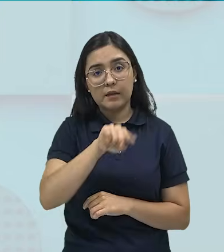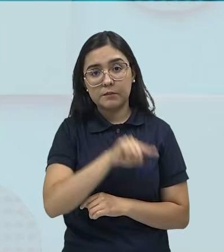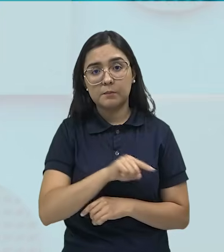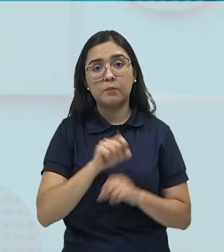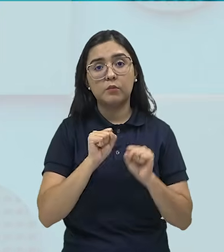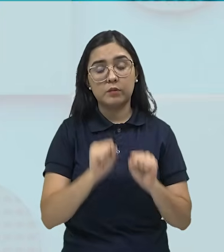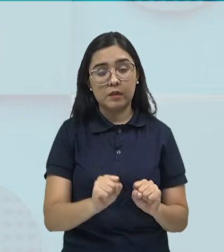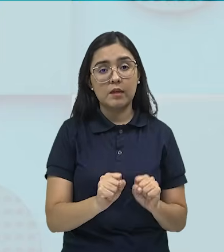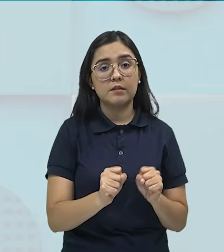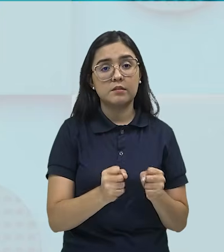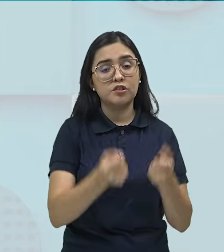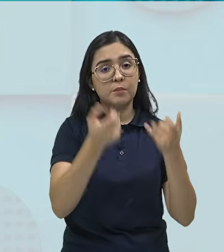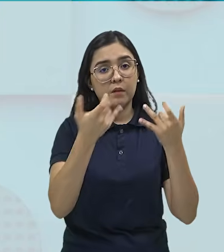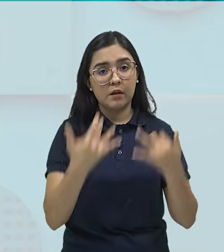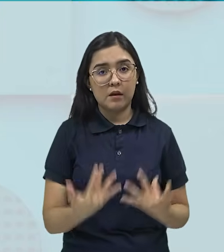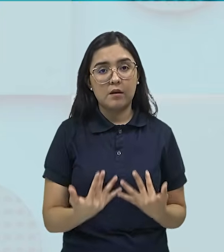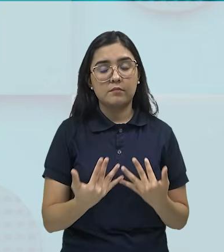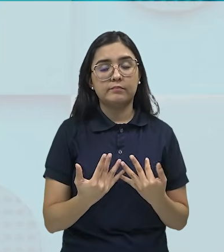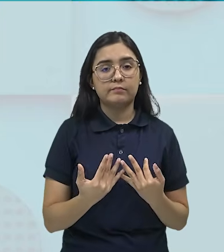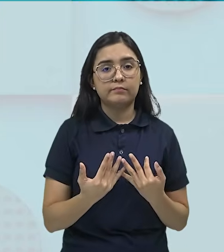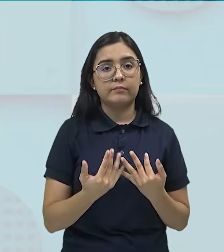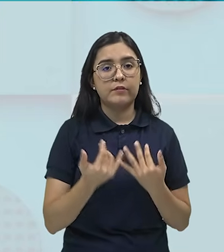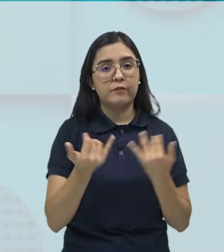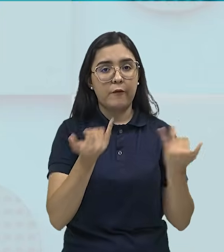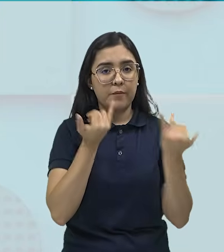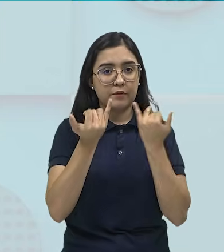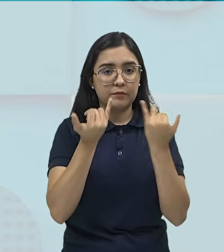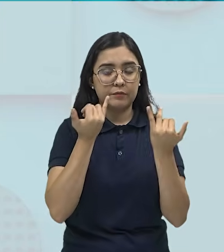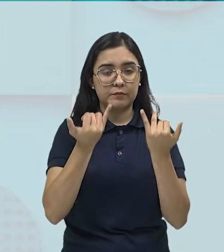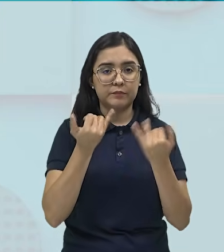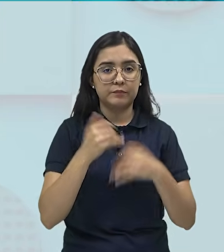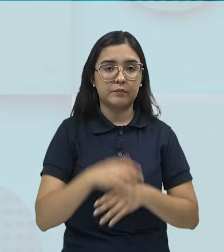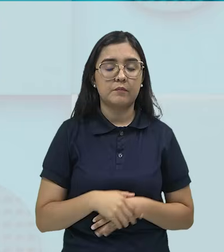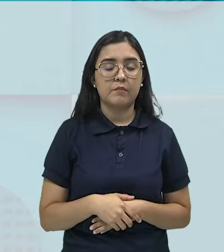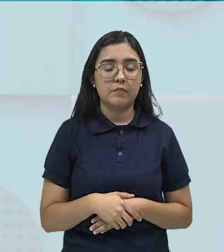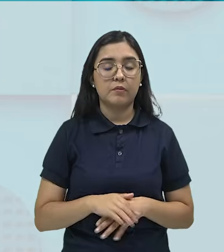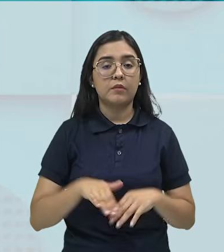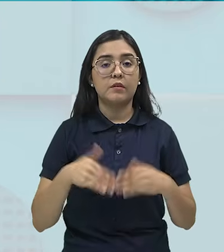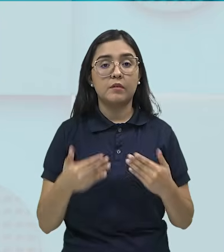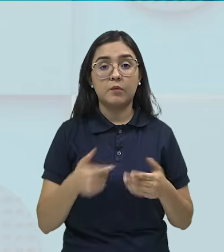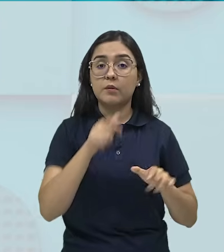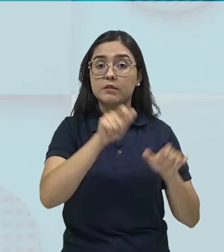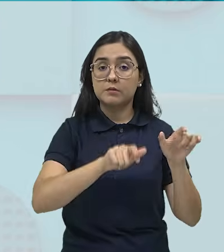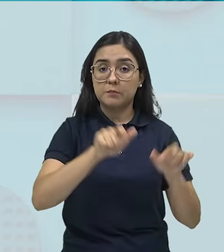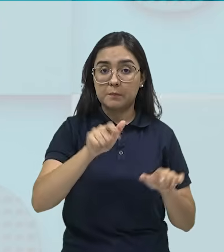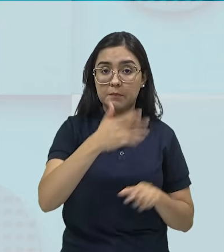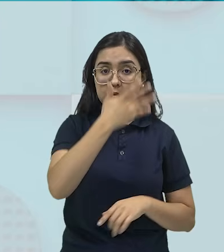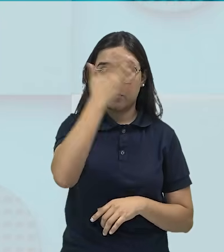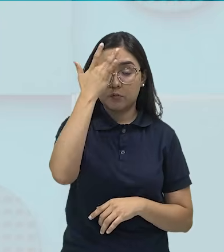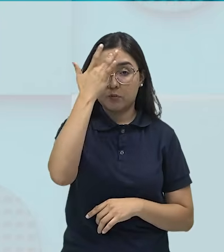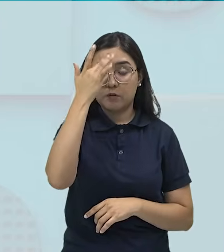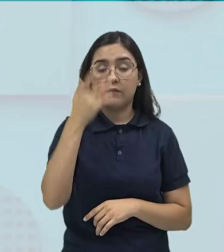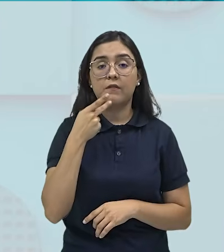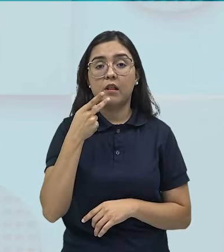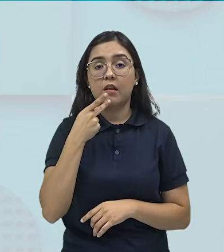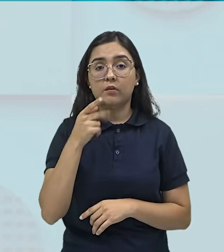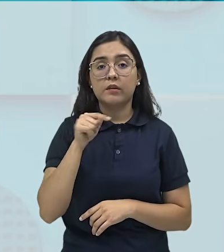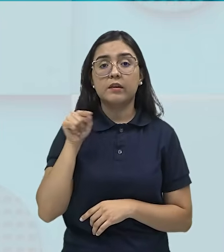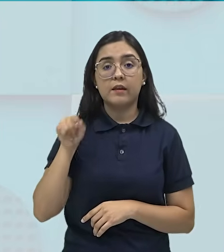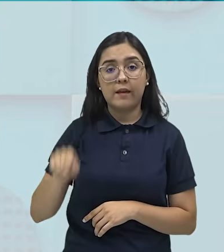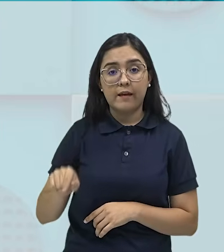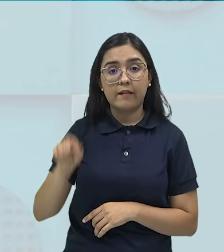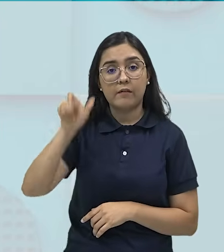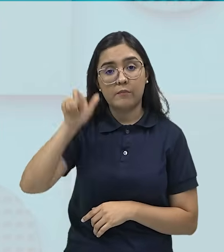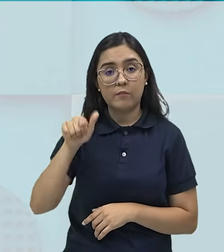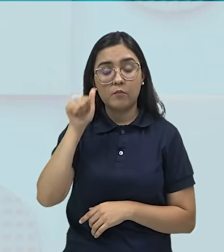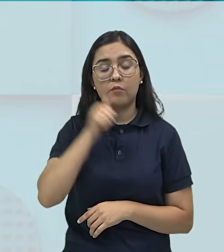pudessem dar maiores informações, né? Então, essas pessoas disseram que ela era conhecida por Nenê, não é?